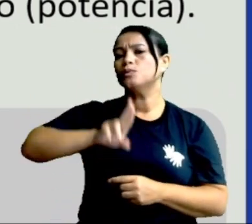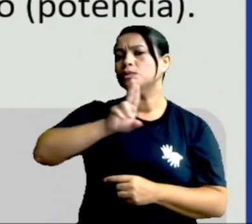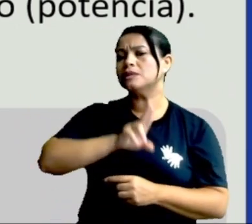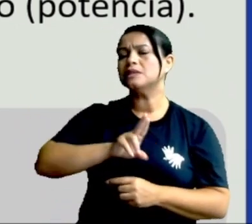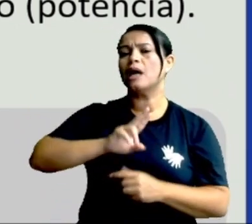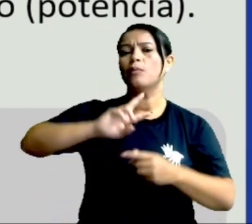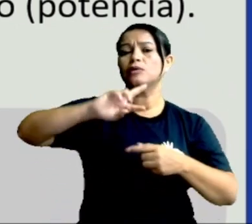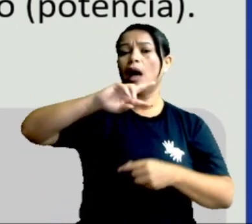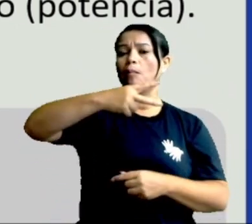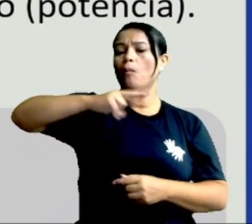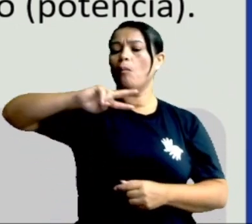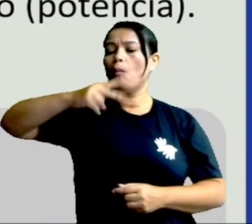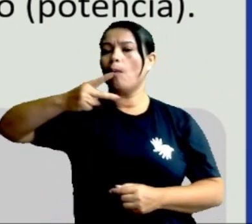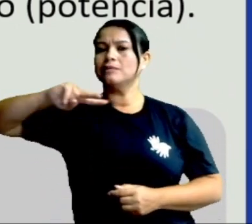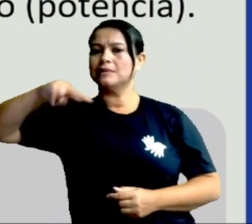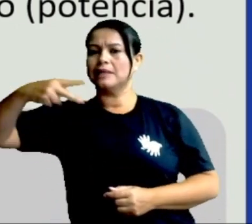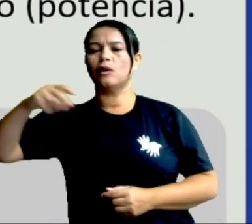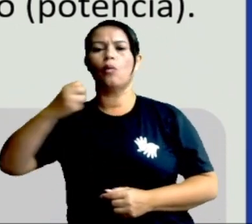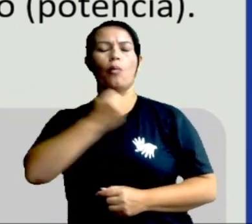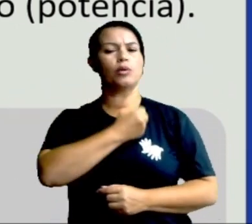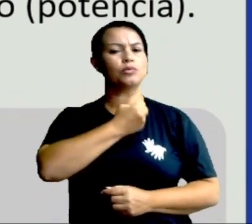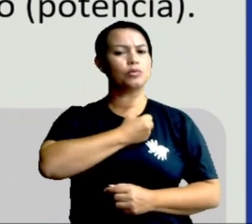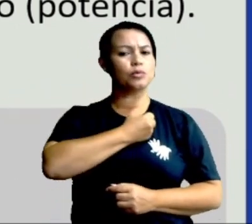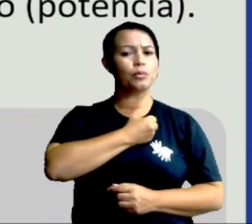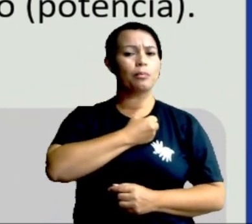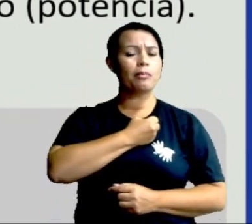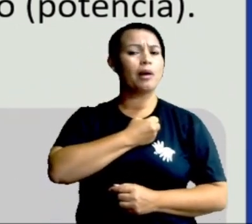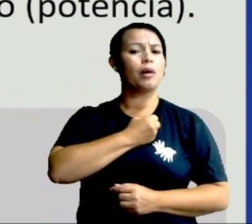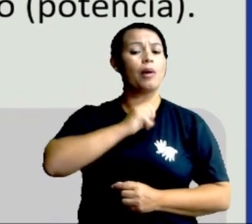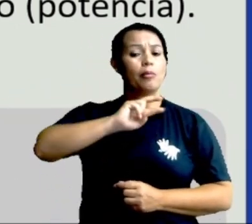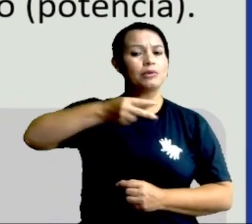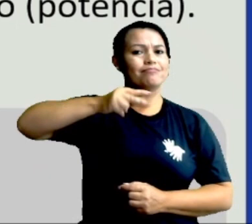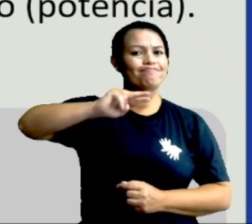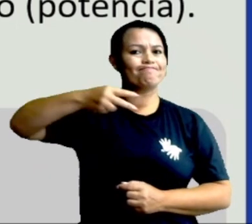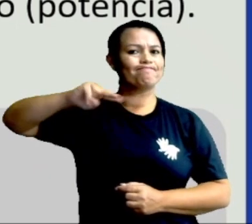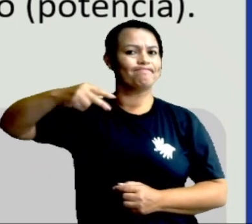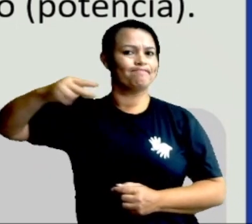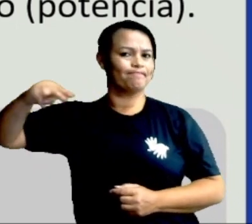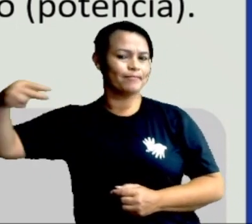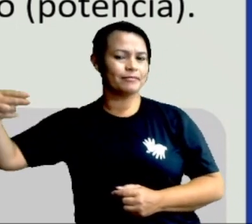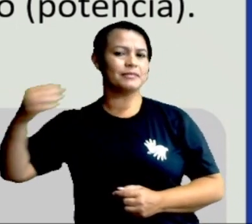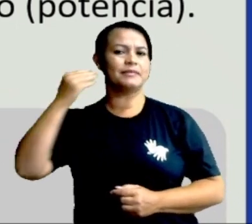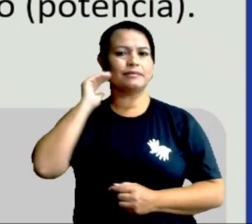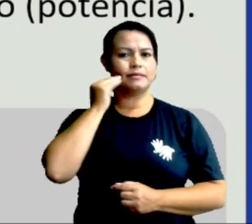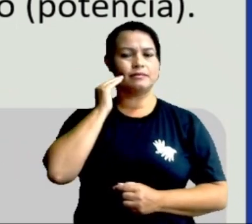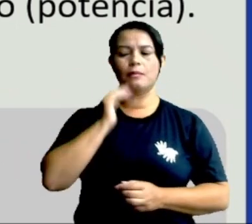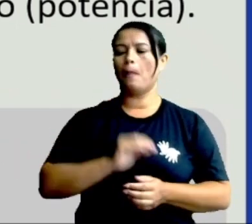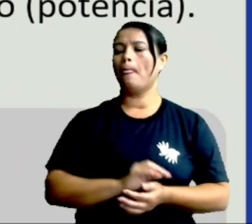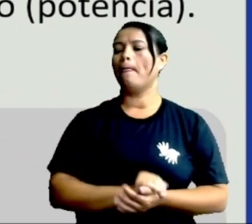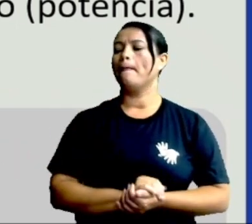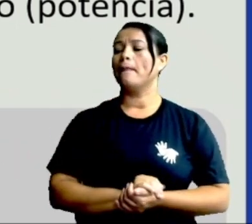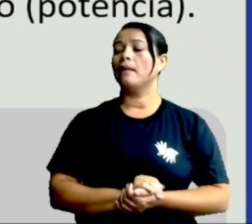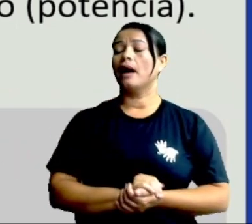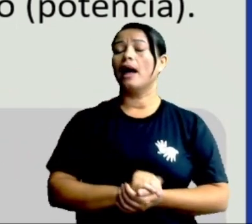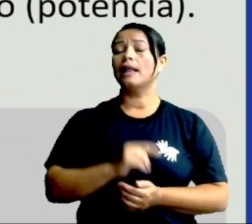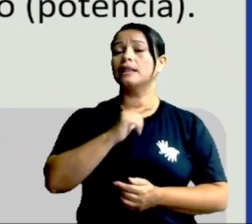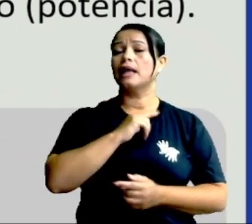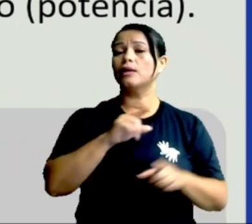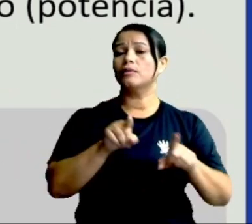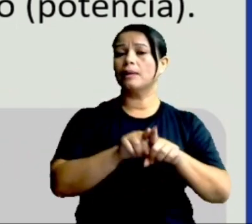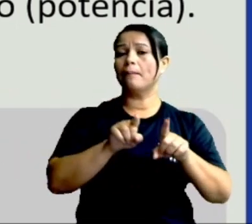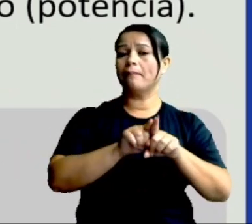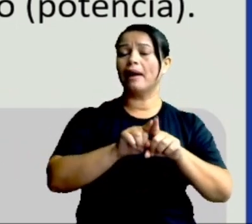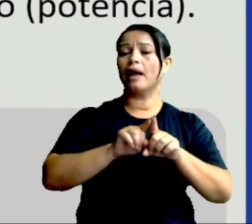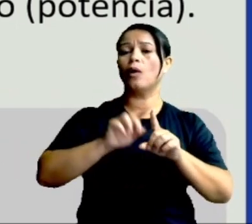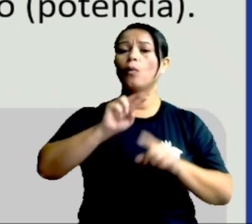potenciação quando um número é multiplicado por ele mesmo várias vezes, certo? O expoente